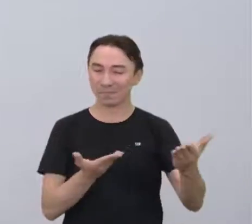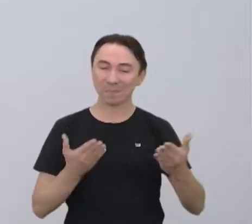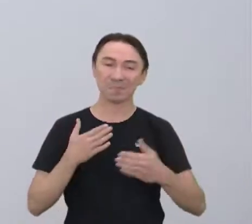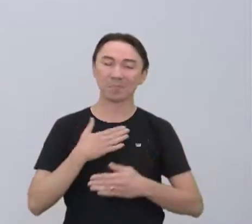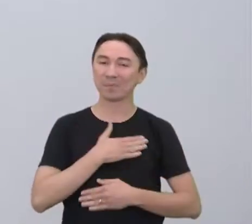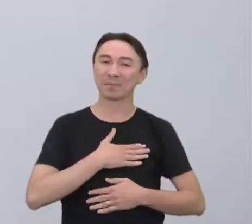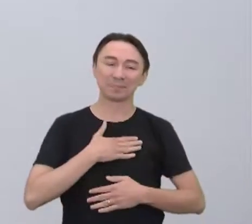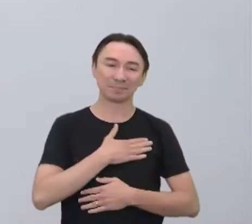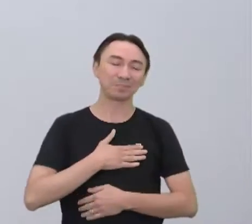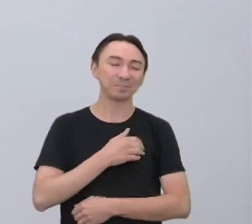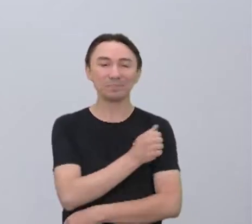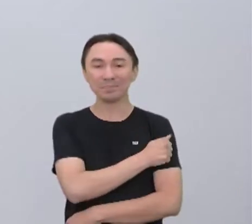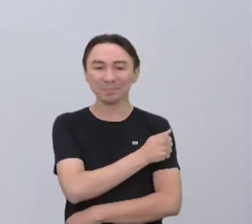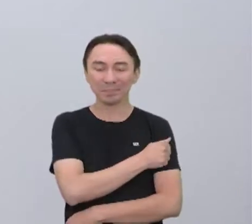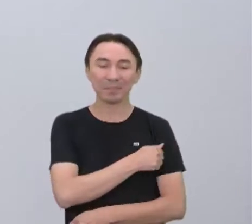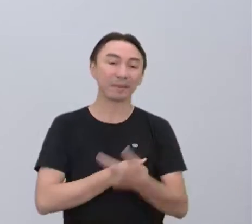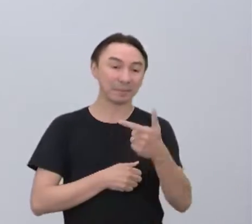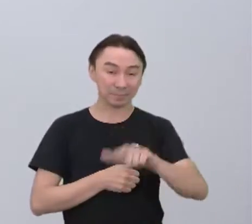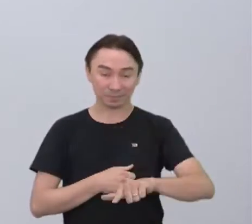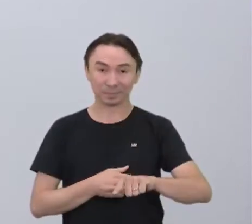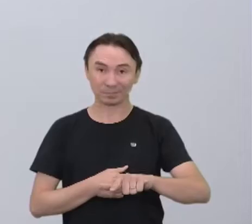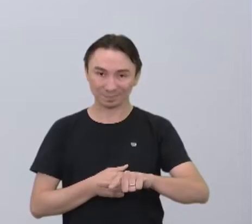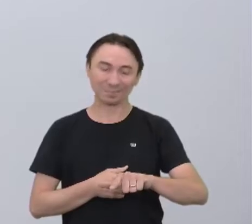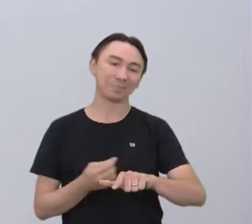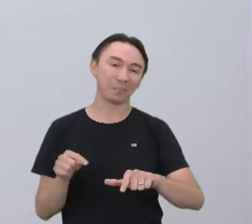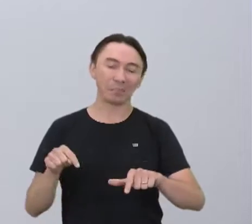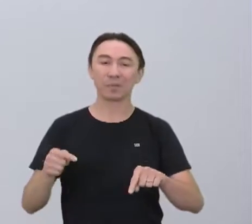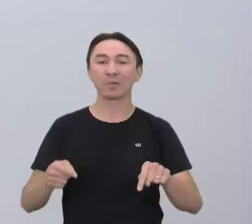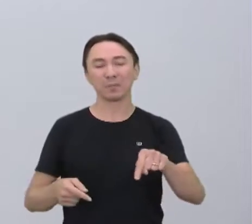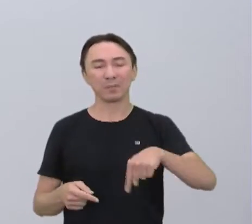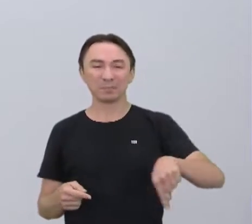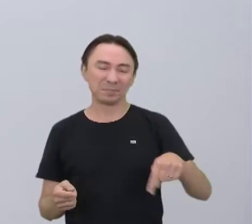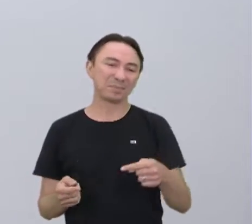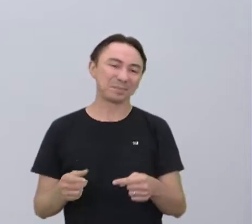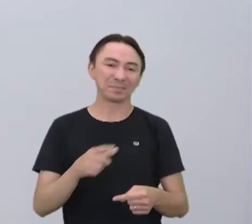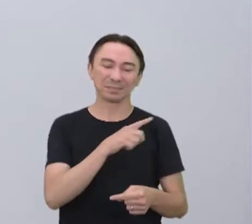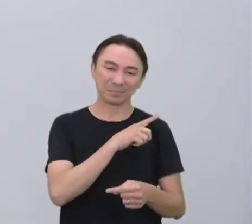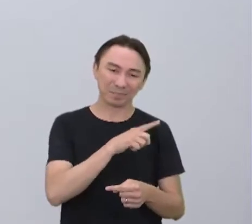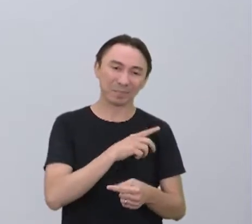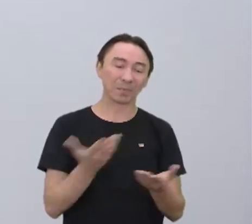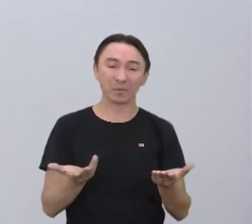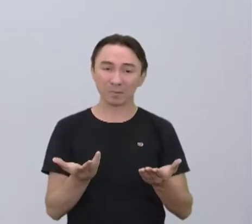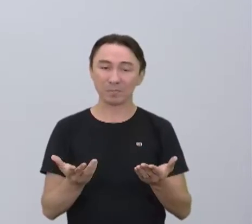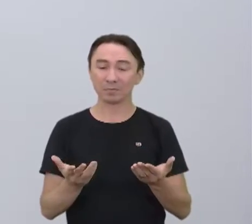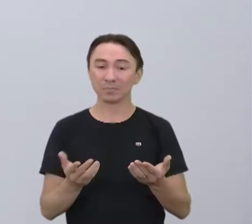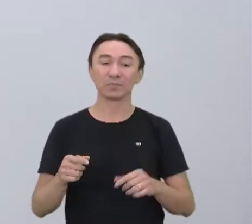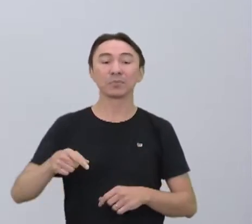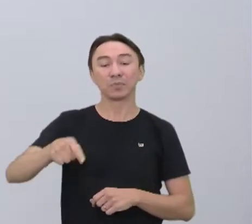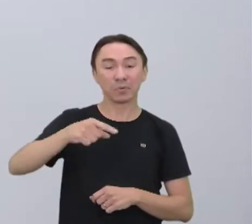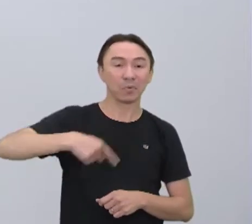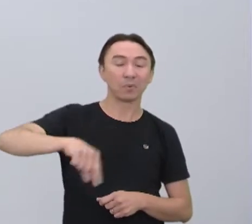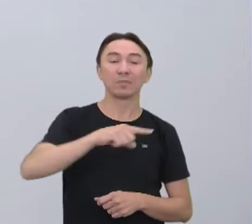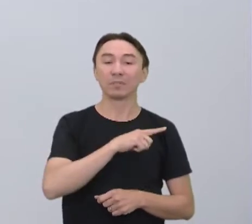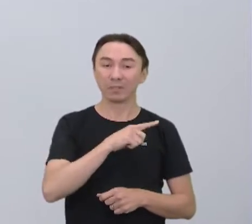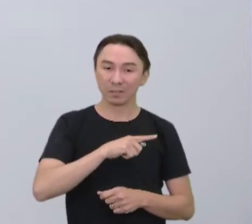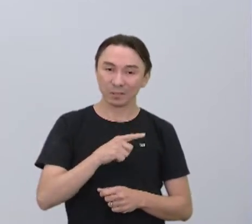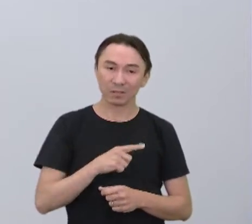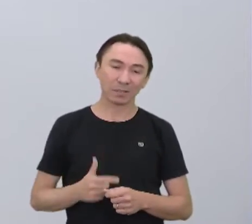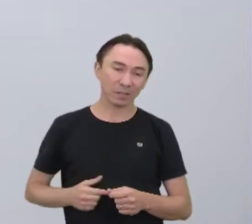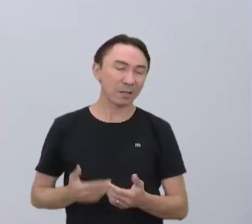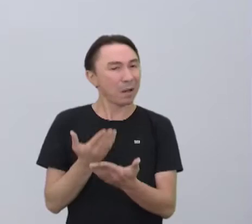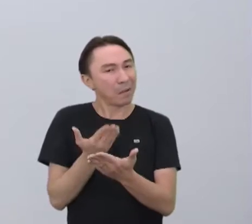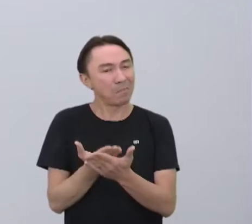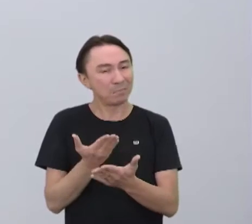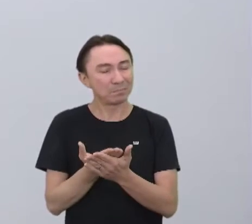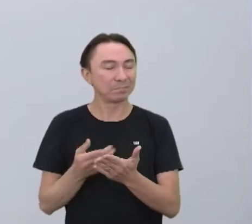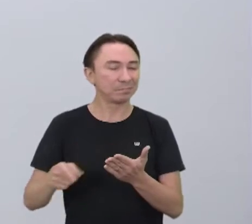estudantes! Estamos aqui mais um dia, né? Eu até continuaria a música mais direitos autorais. Estamos aqui justamente para mais uma aula dos nossos